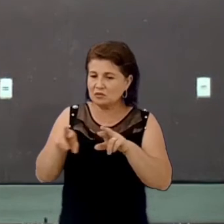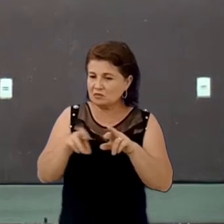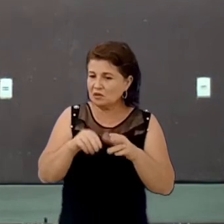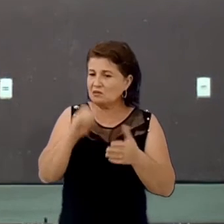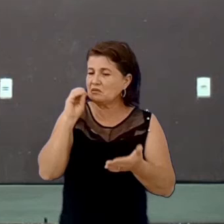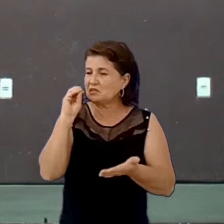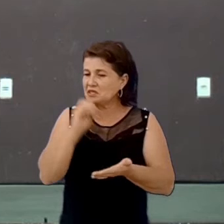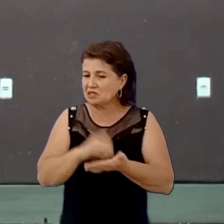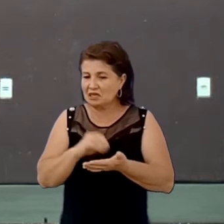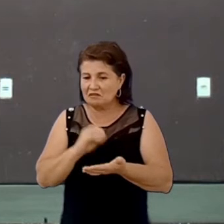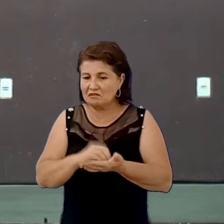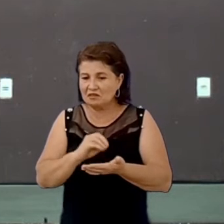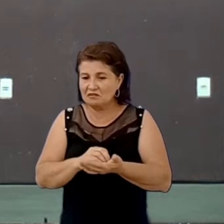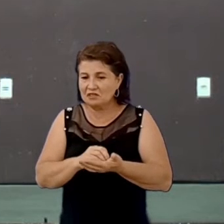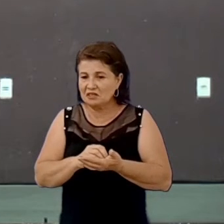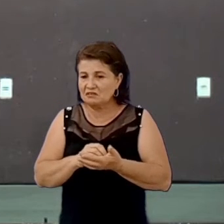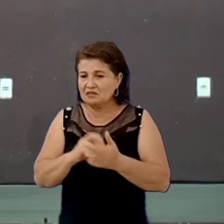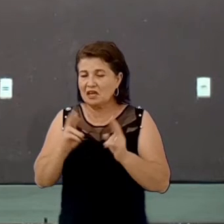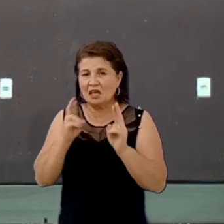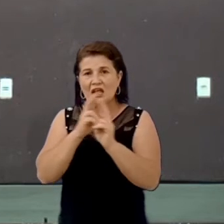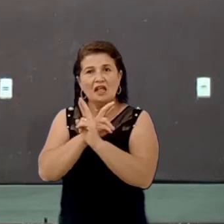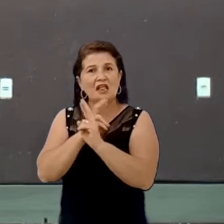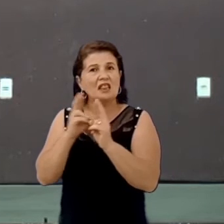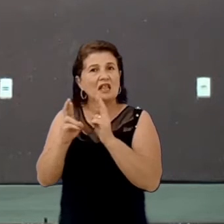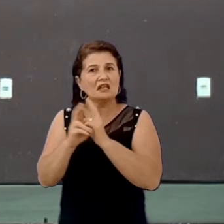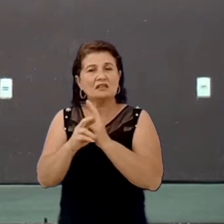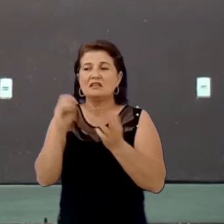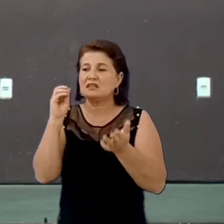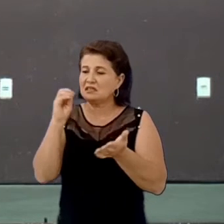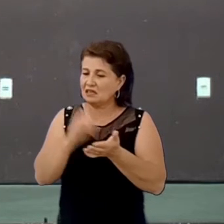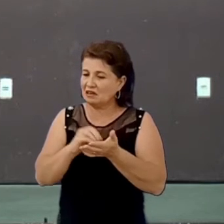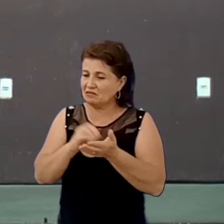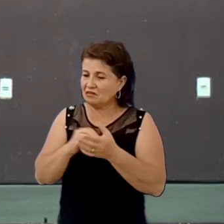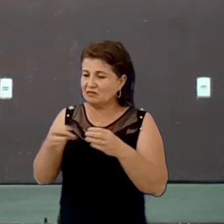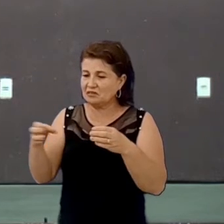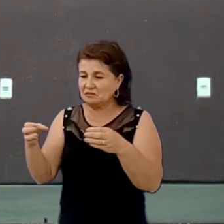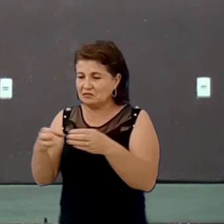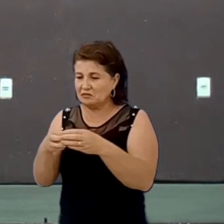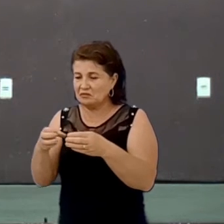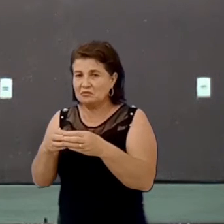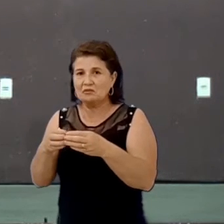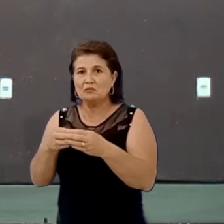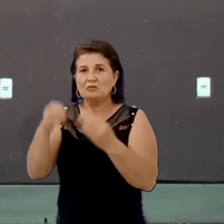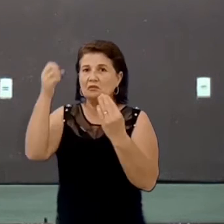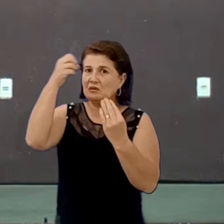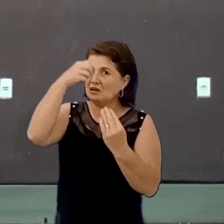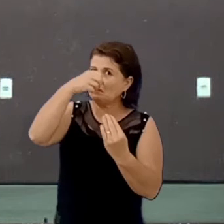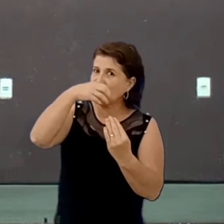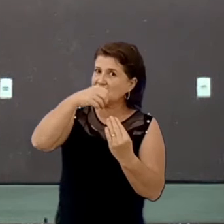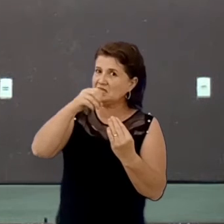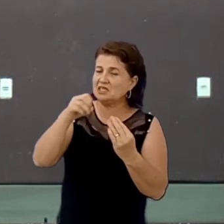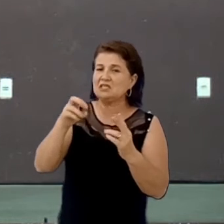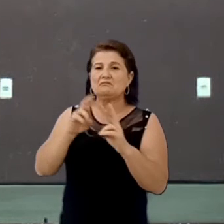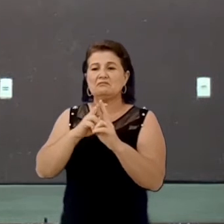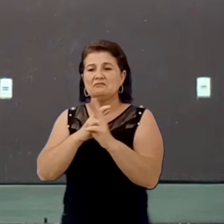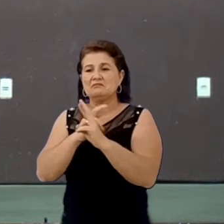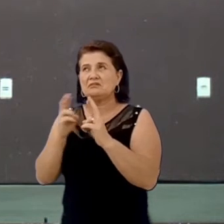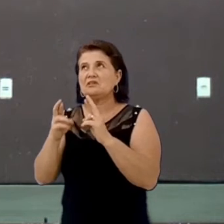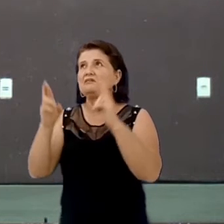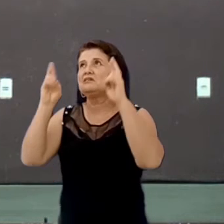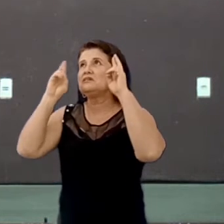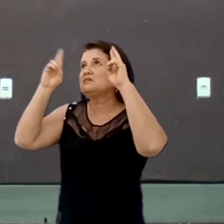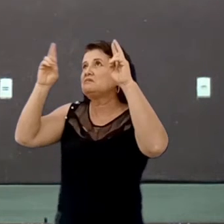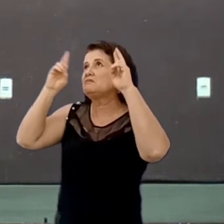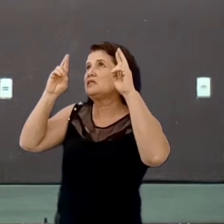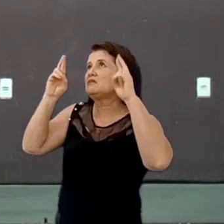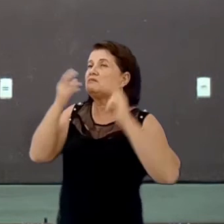tenho me relacionado com a comunidade local, com a igreja específica, eu tenho esperado nos homens,